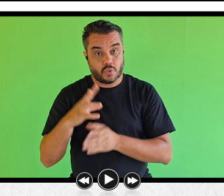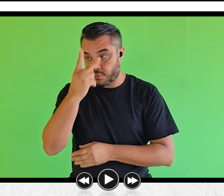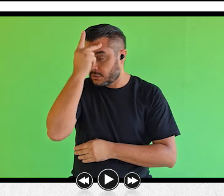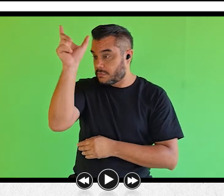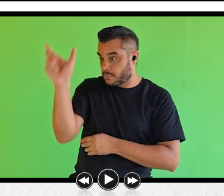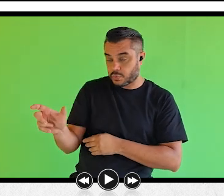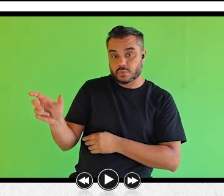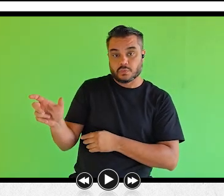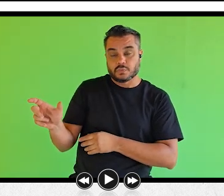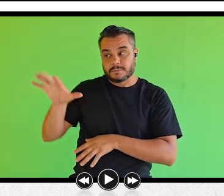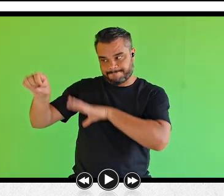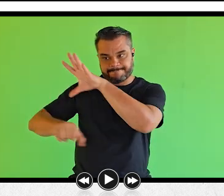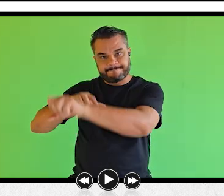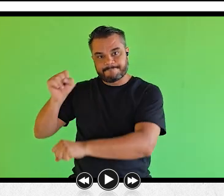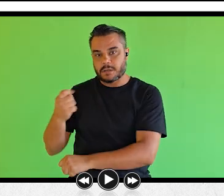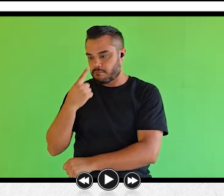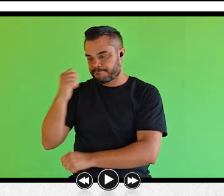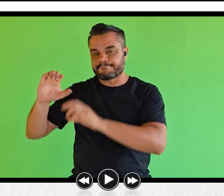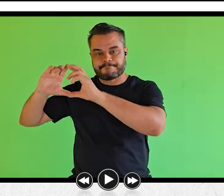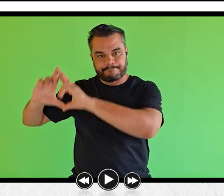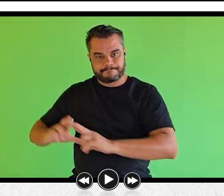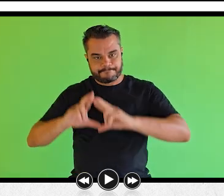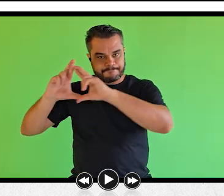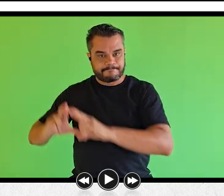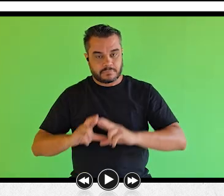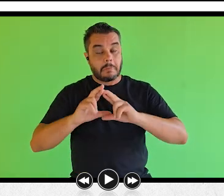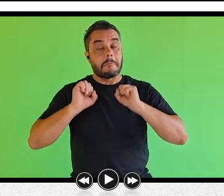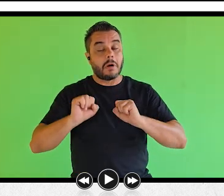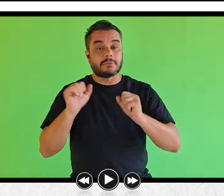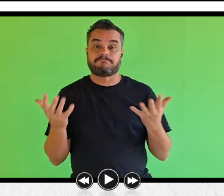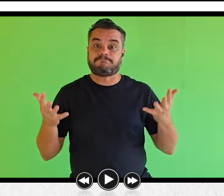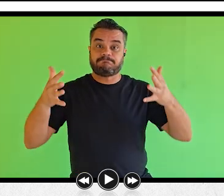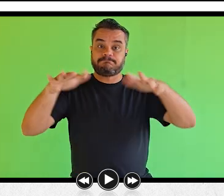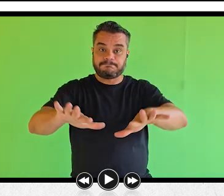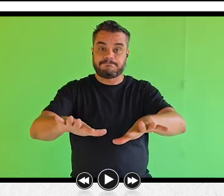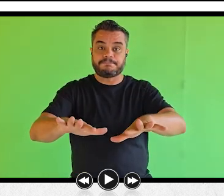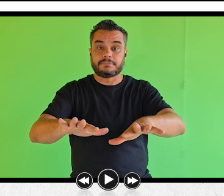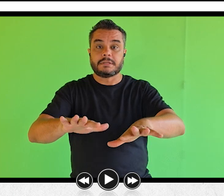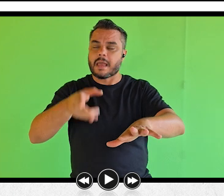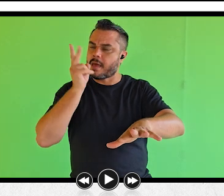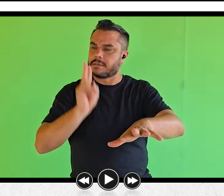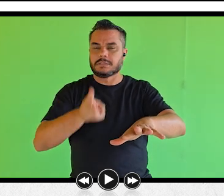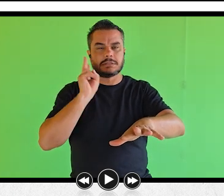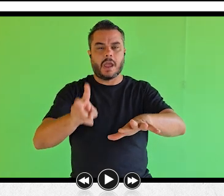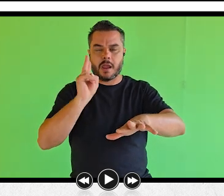essa inclusão e que ela é recorrentemente tratada na Política Nacional de Resíduos